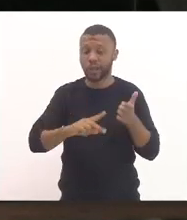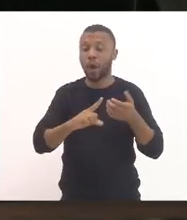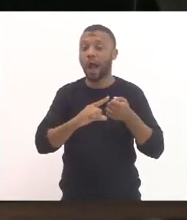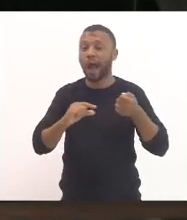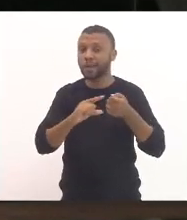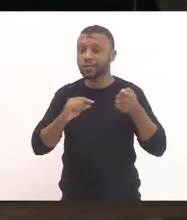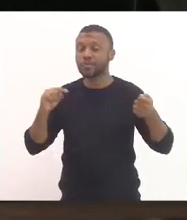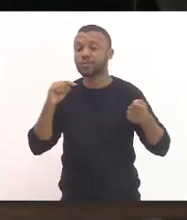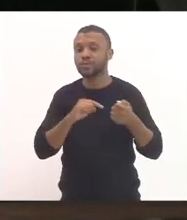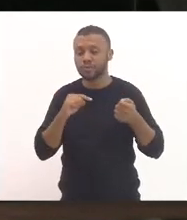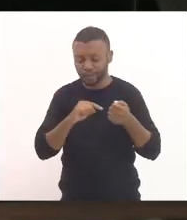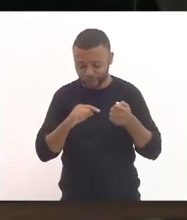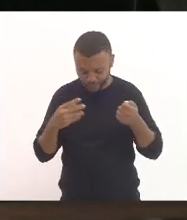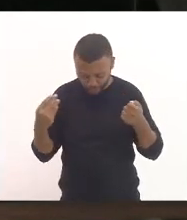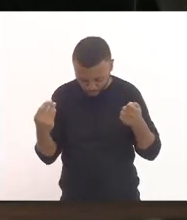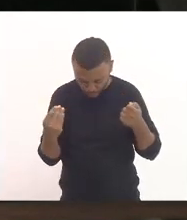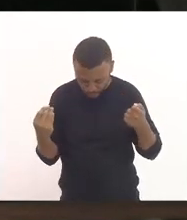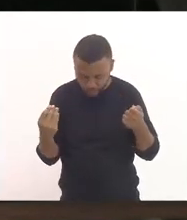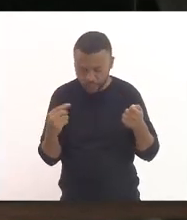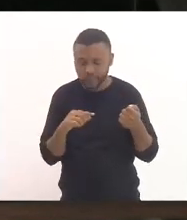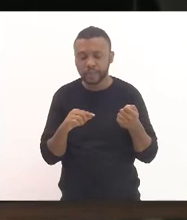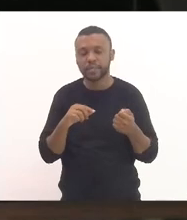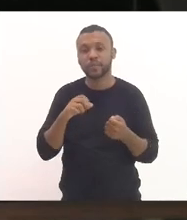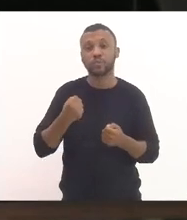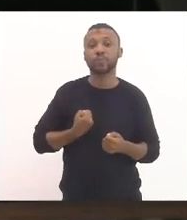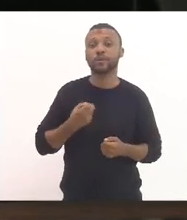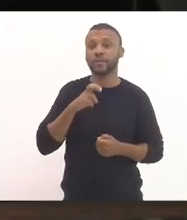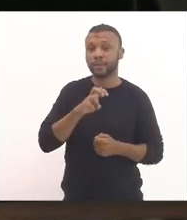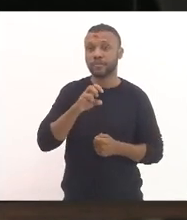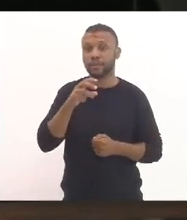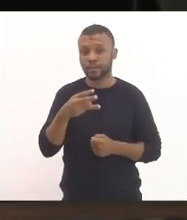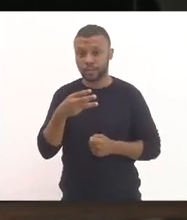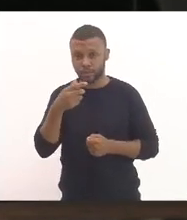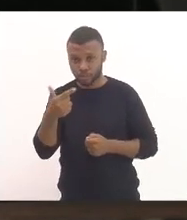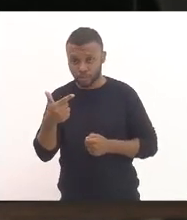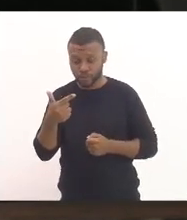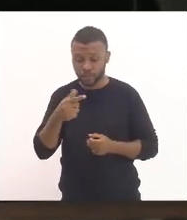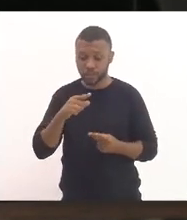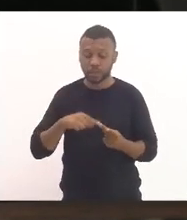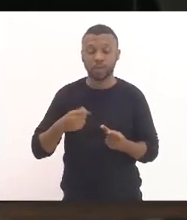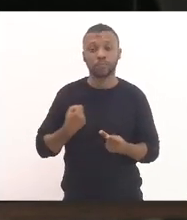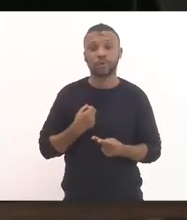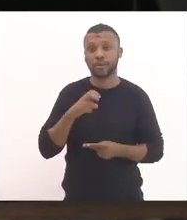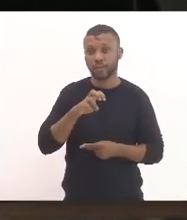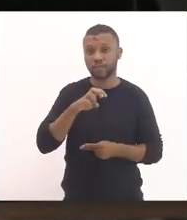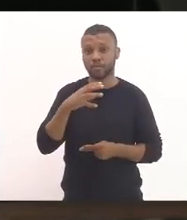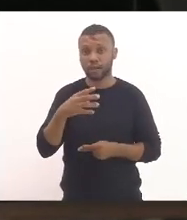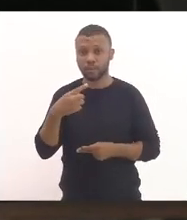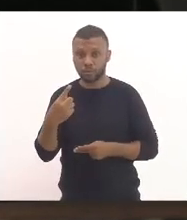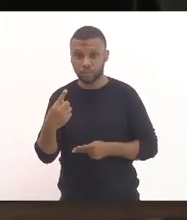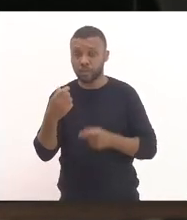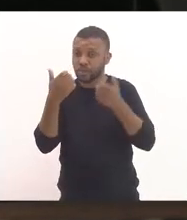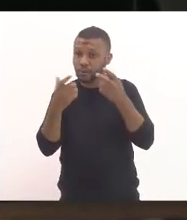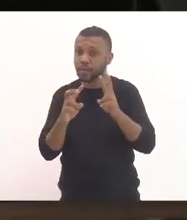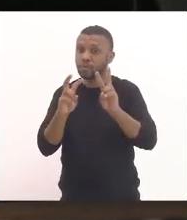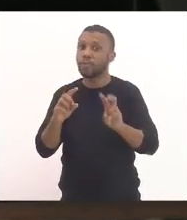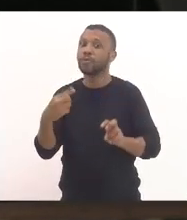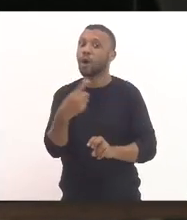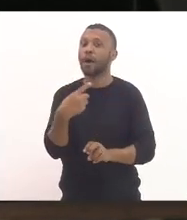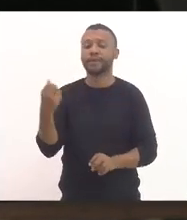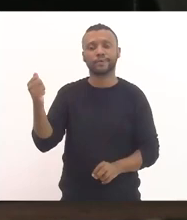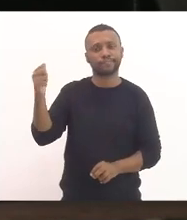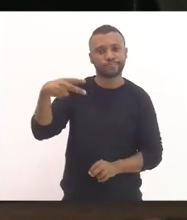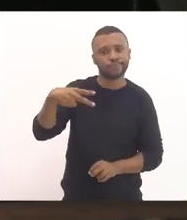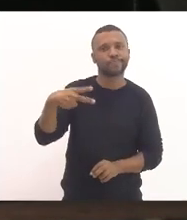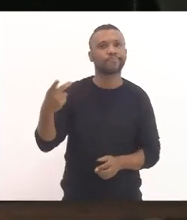artigo 53 2541 fala de nós pensionistas eu peço